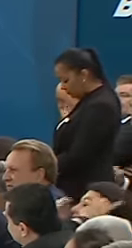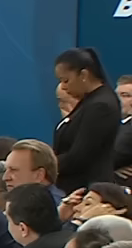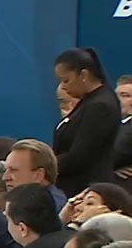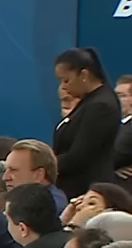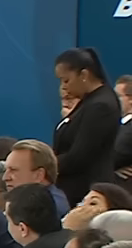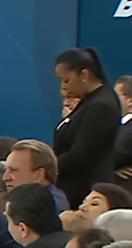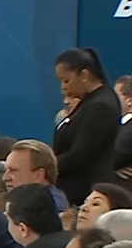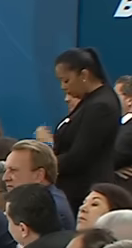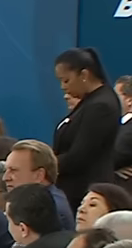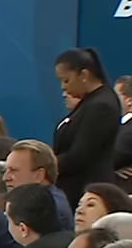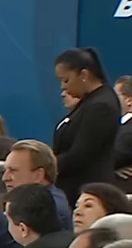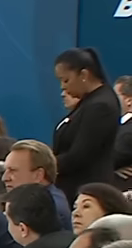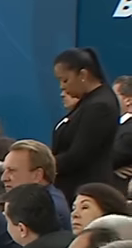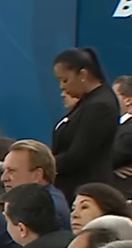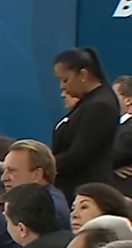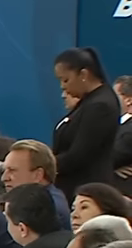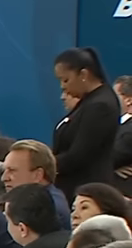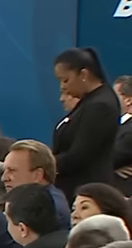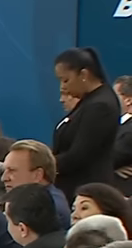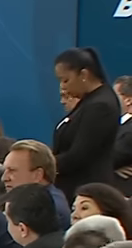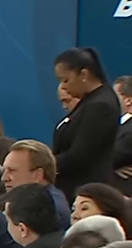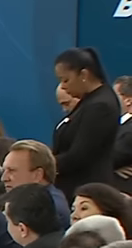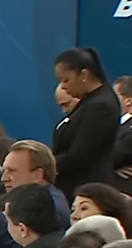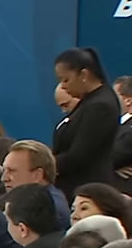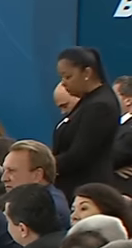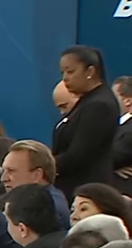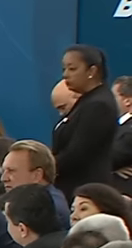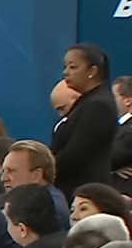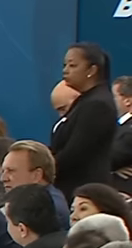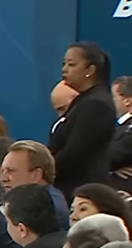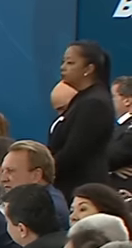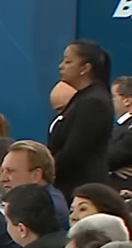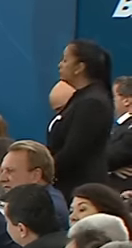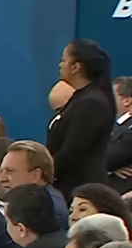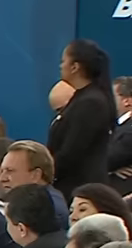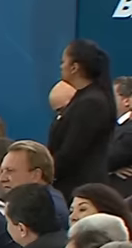de vitória. Portanto, era só isso. Agradeço muito